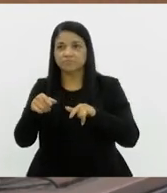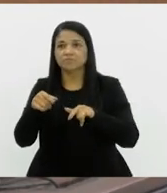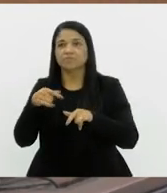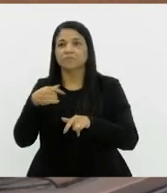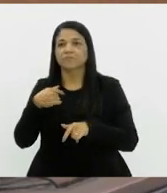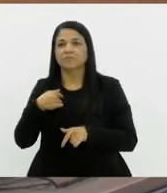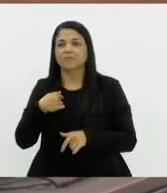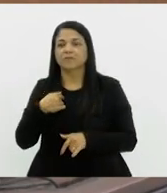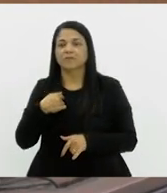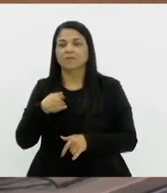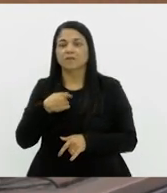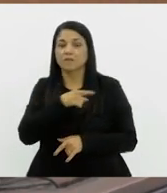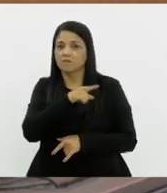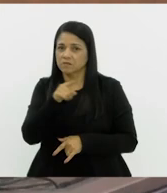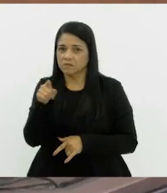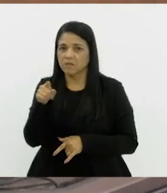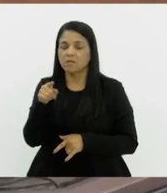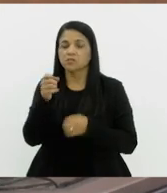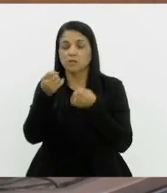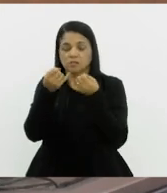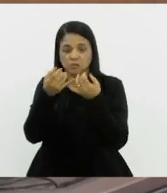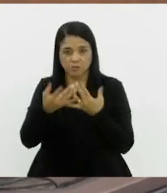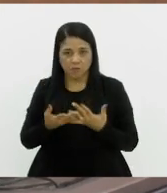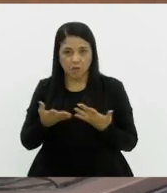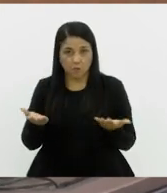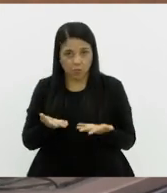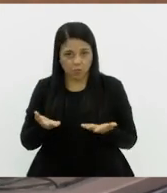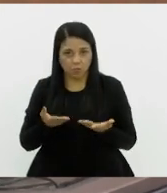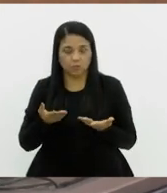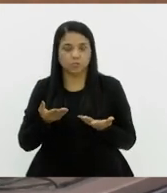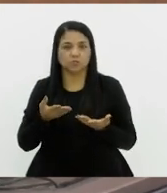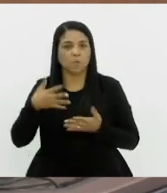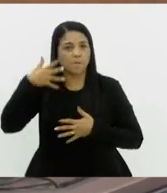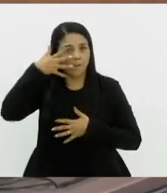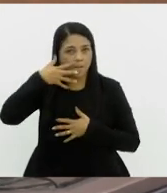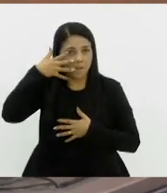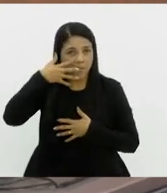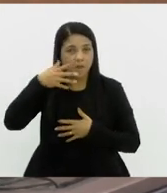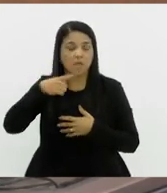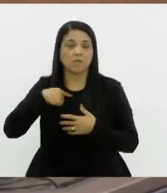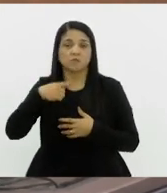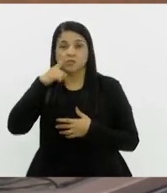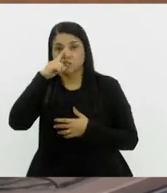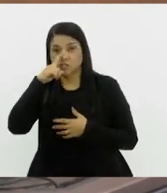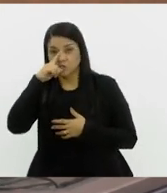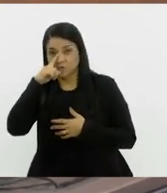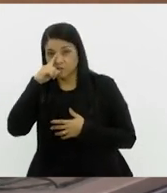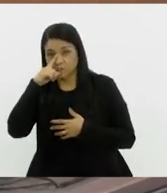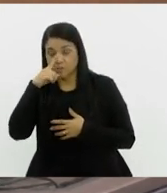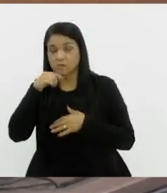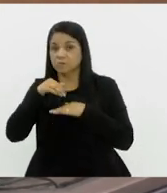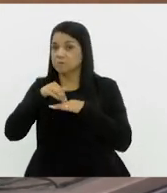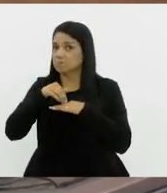sobre tudo que vocês falaram aí, eu acho que os perigos e os riscos são bem mais abrangentes do que esses.